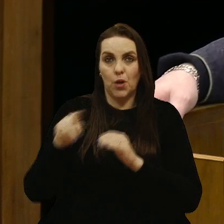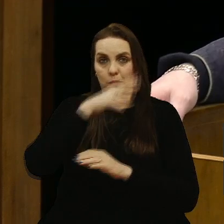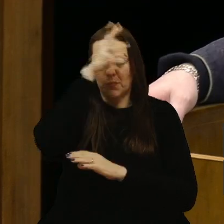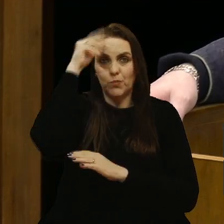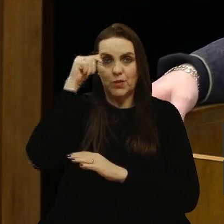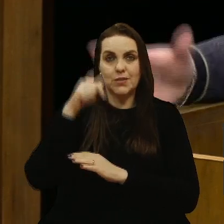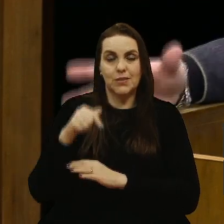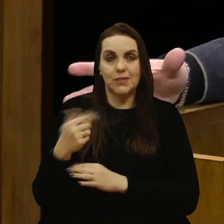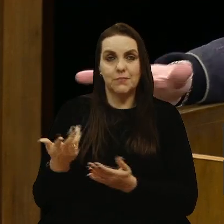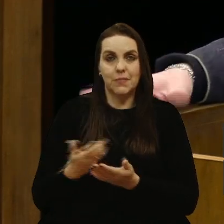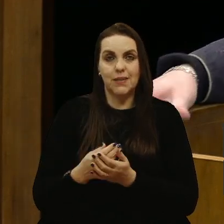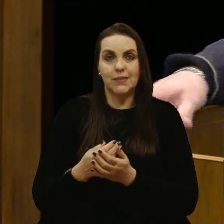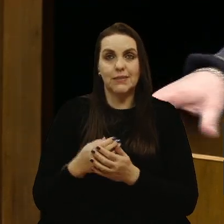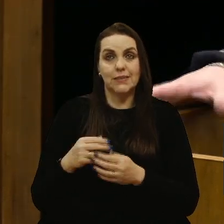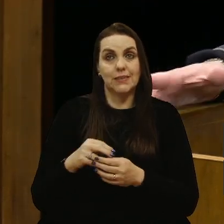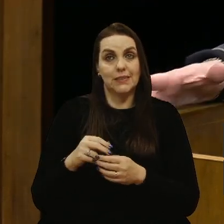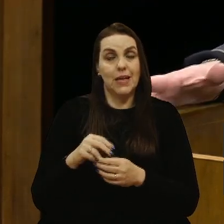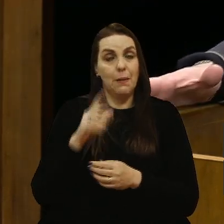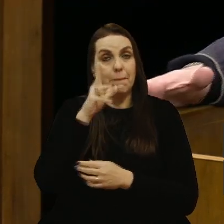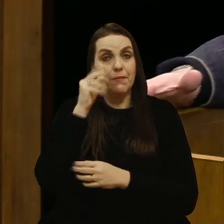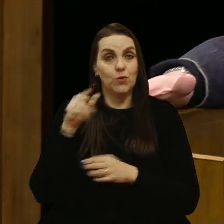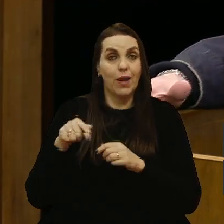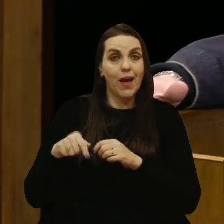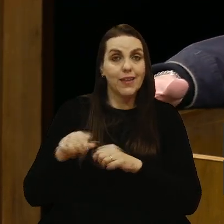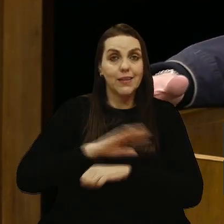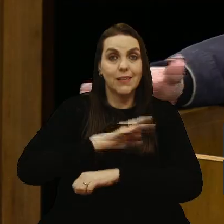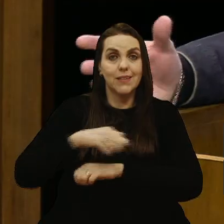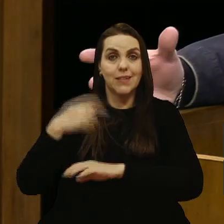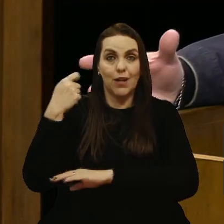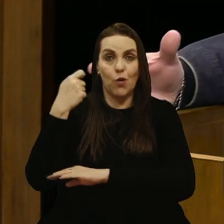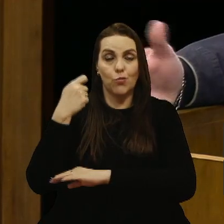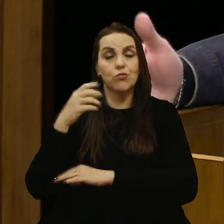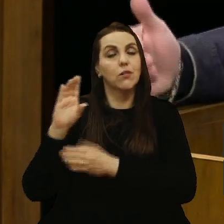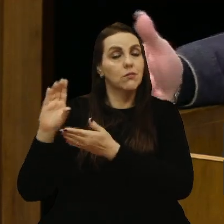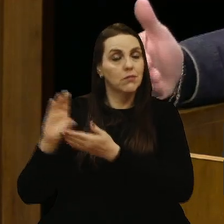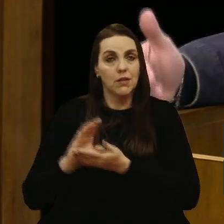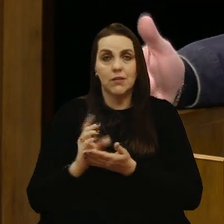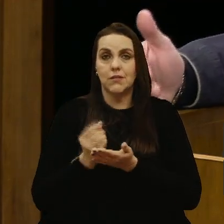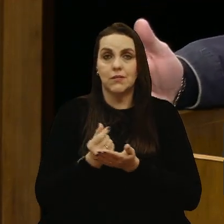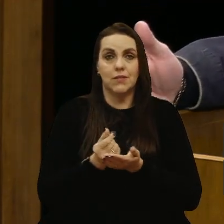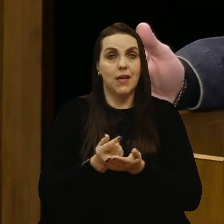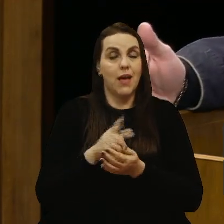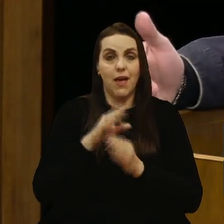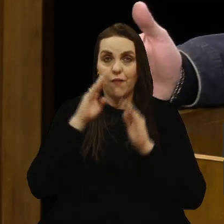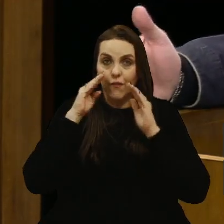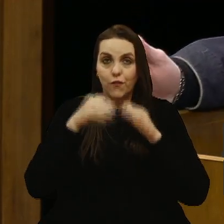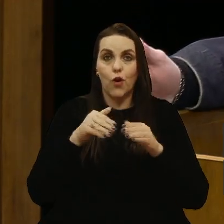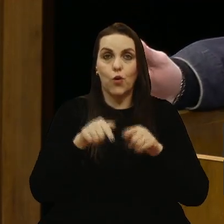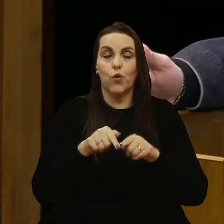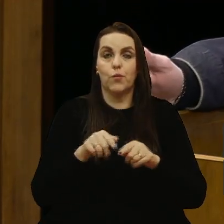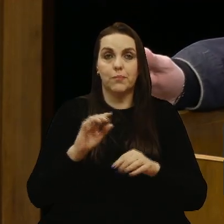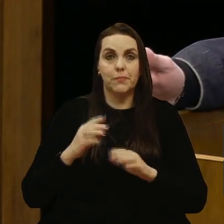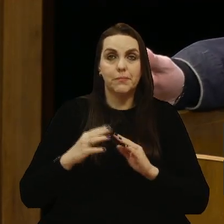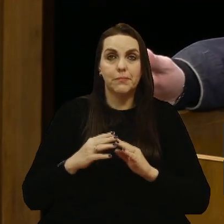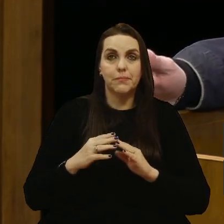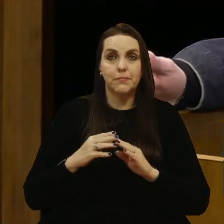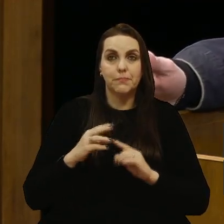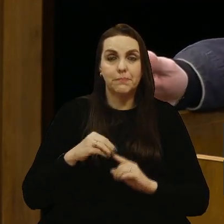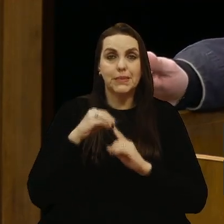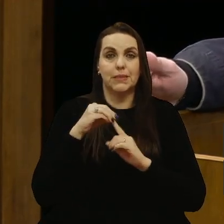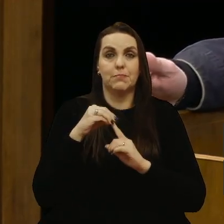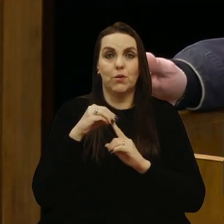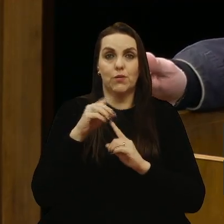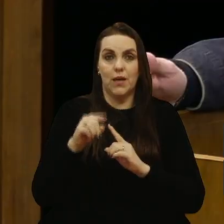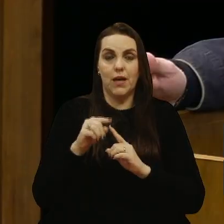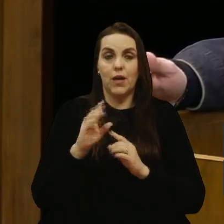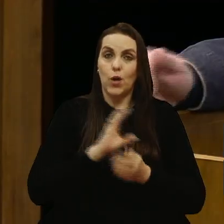Gaúcha para que se atentem e disponibilizem recursos voltados exclusivamente para